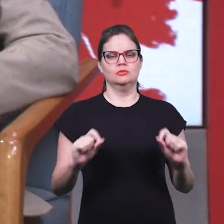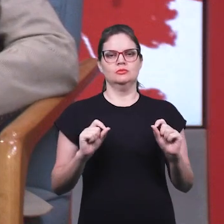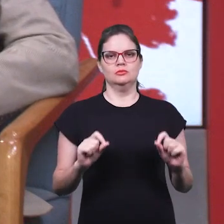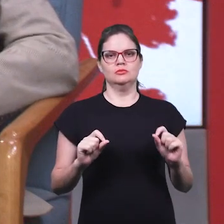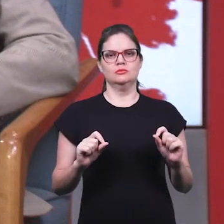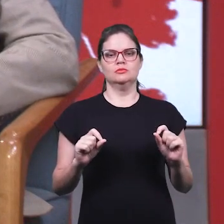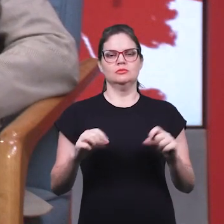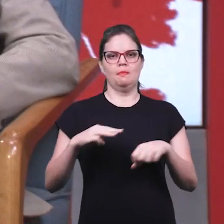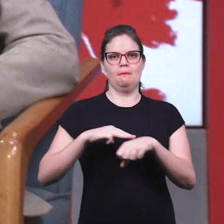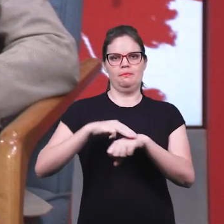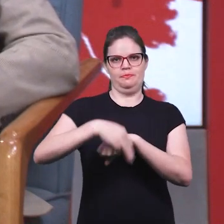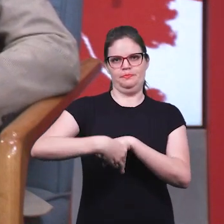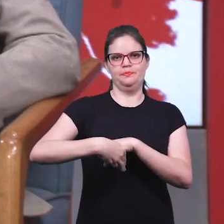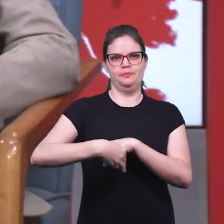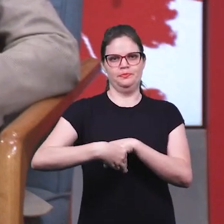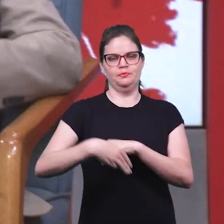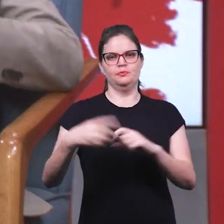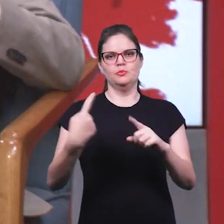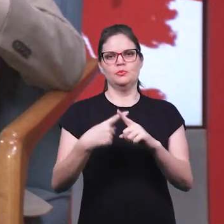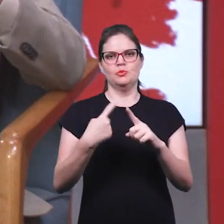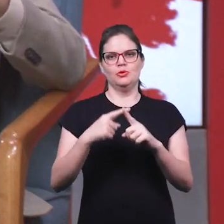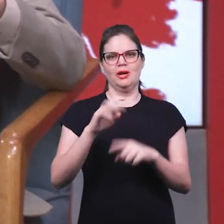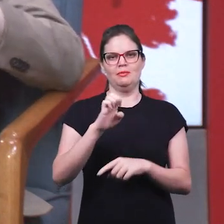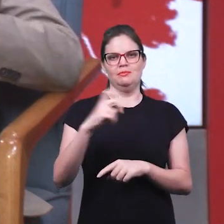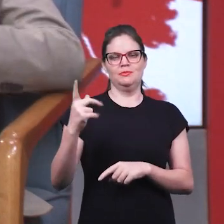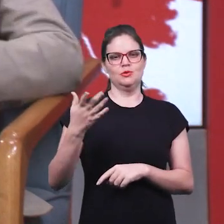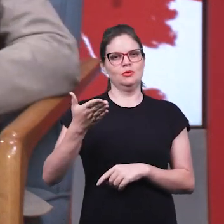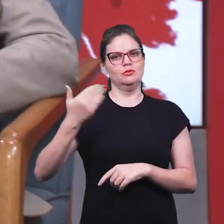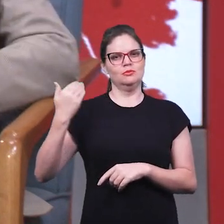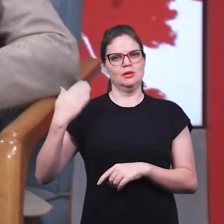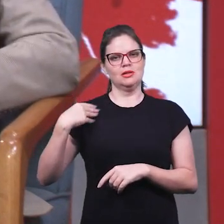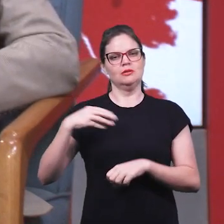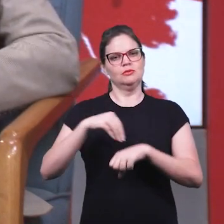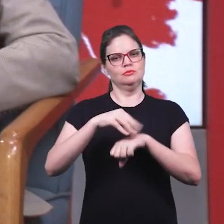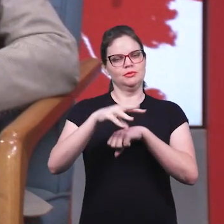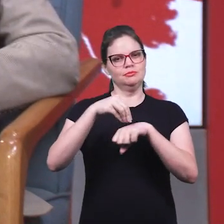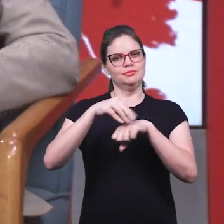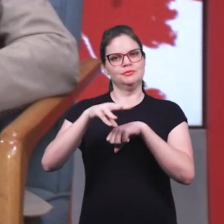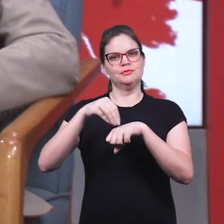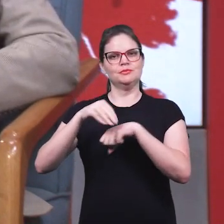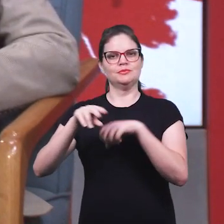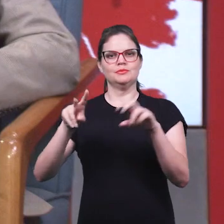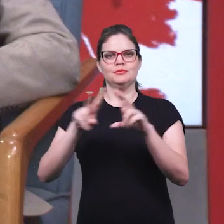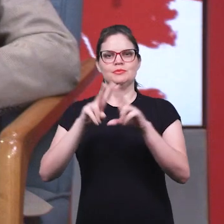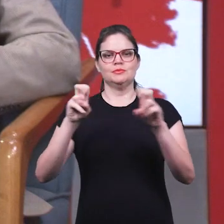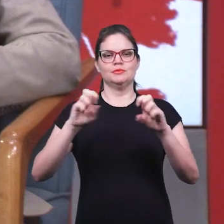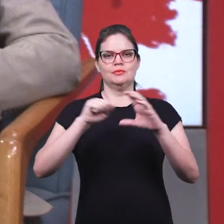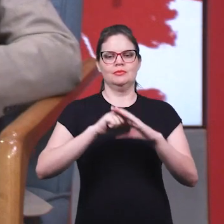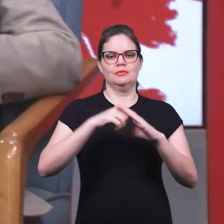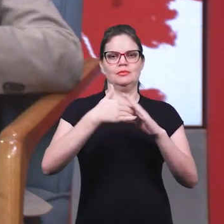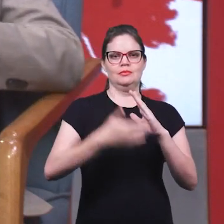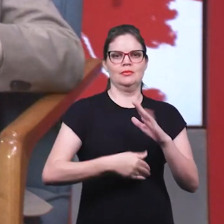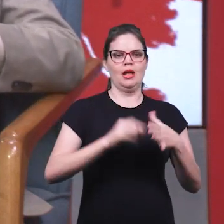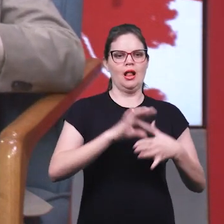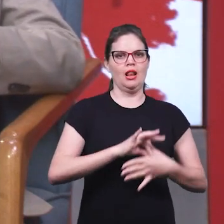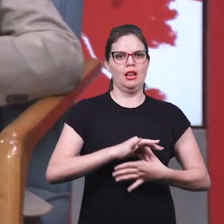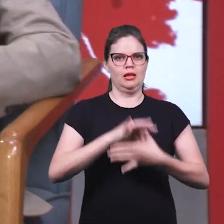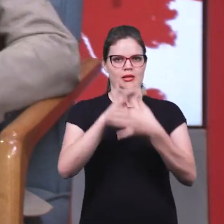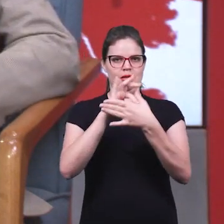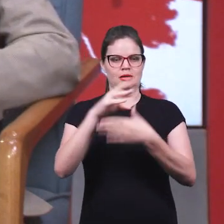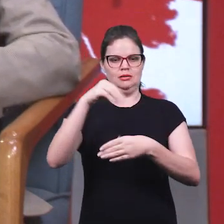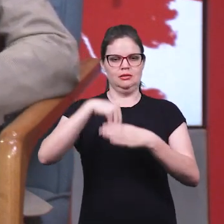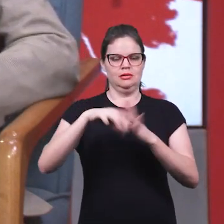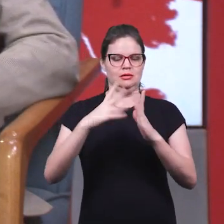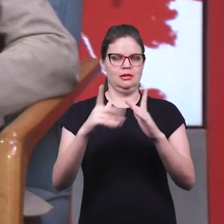programas que abordou os aspectos das